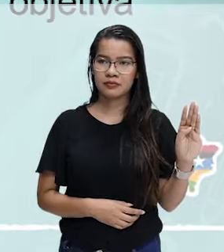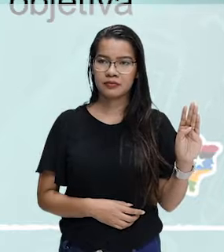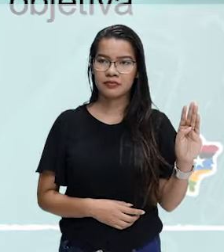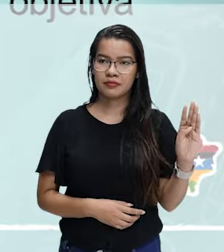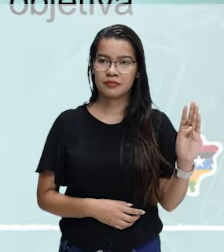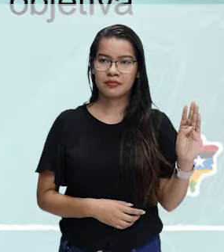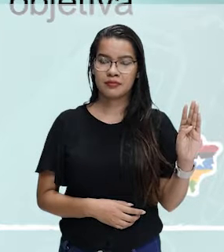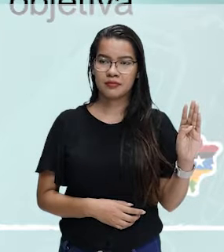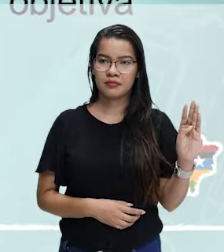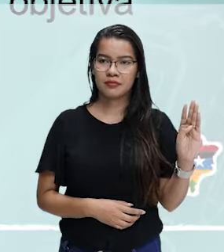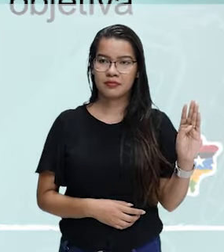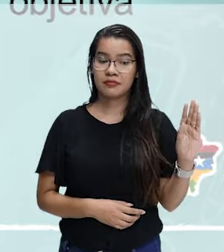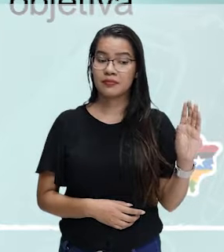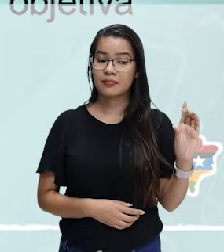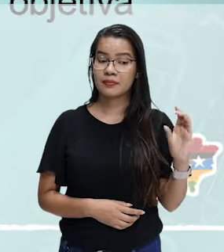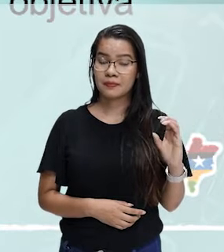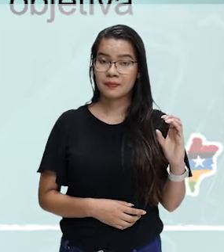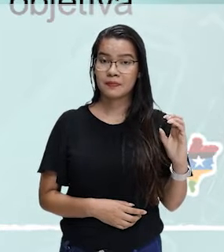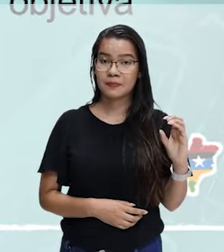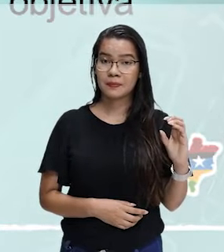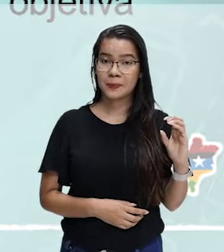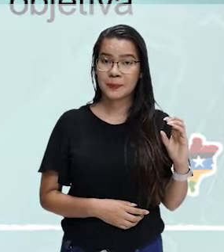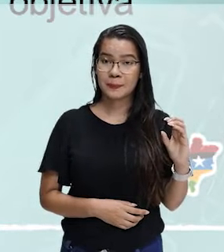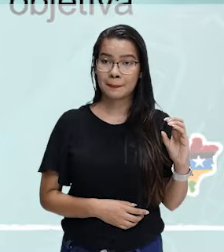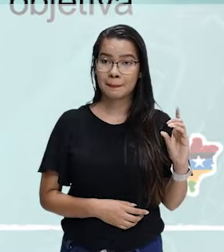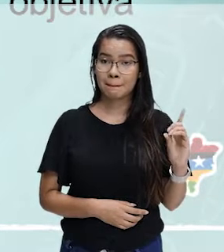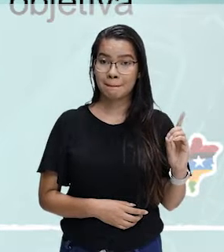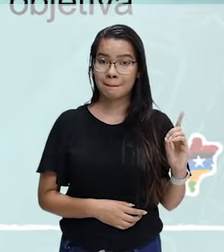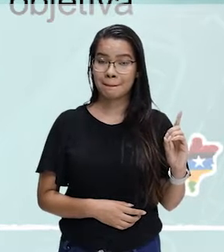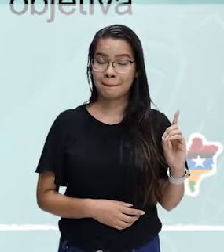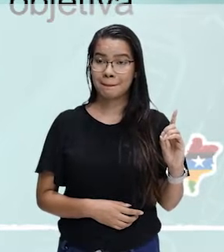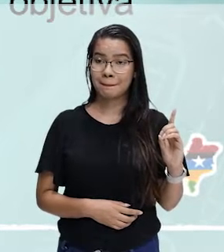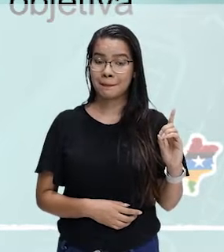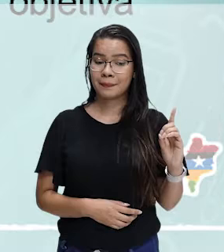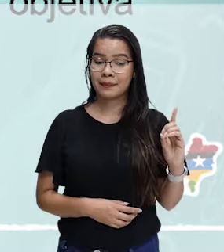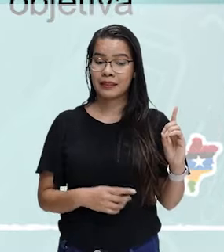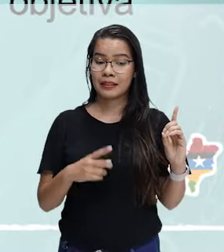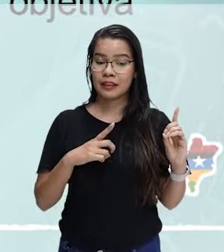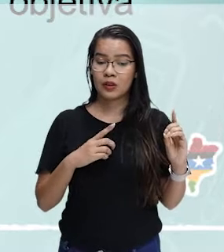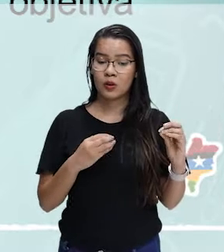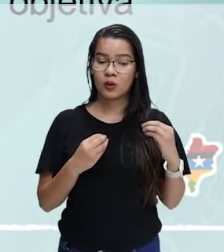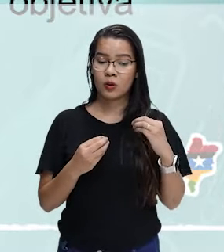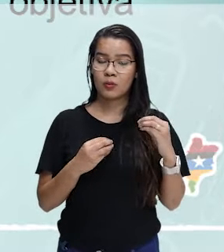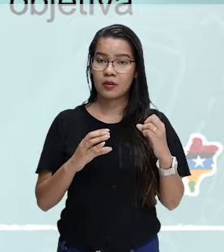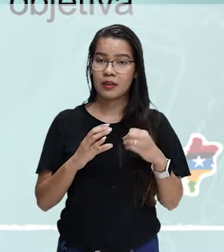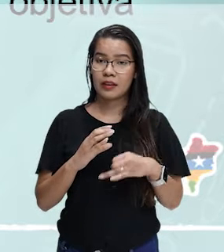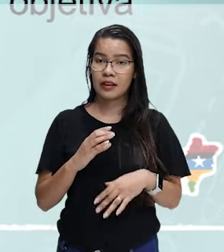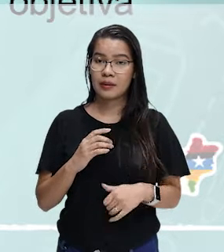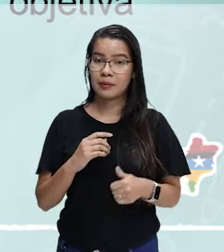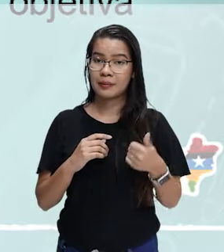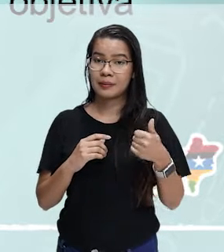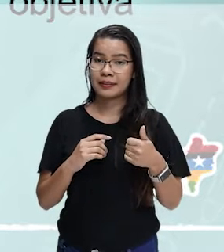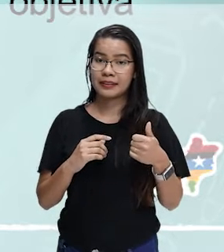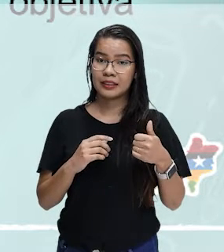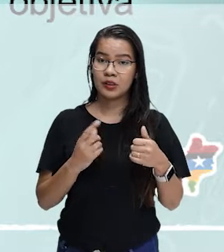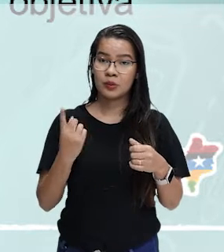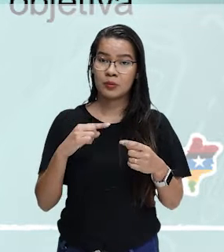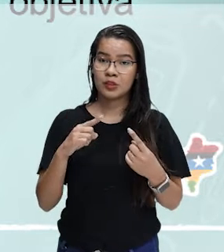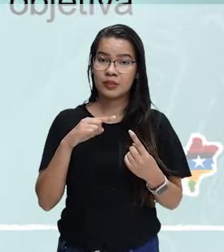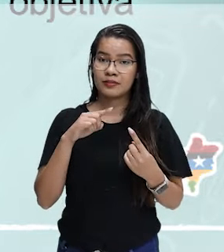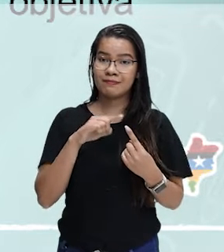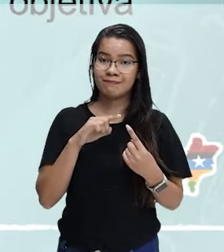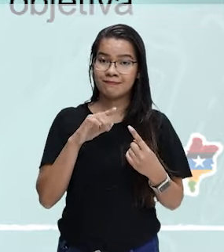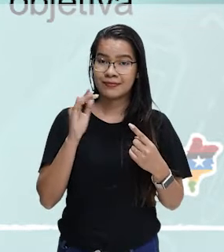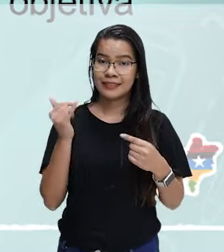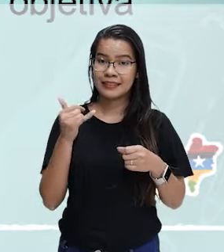predicativa, certo? Agora, a letra C e a letra D tem como classificação da primeira oração subordinada objetiva direta.